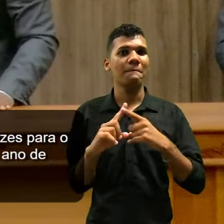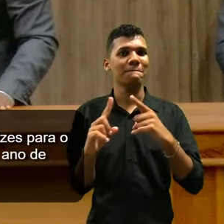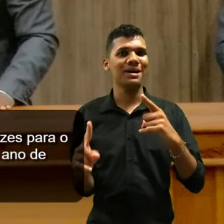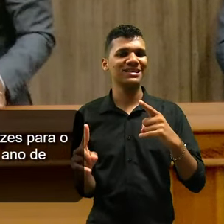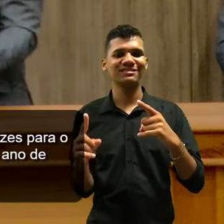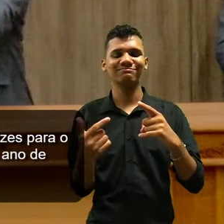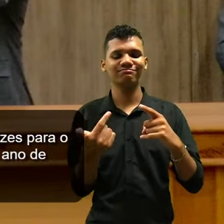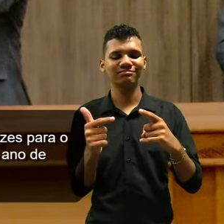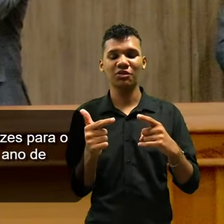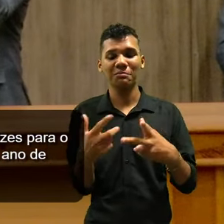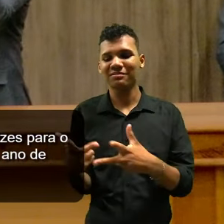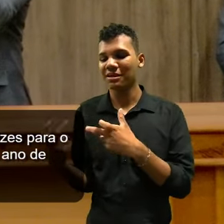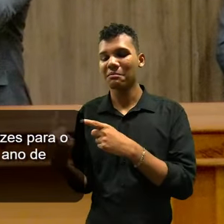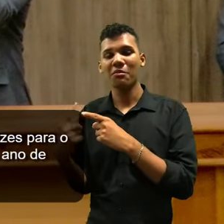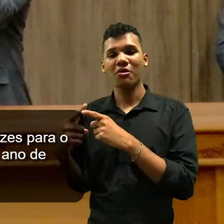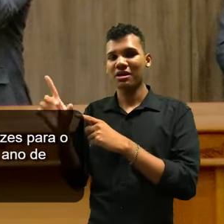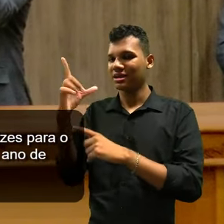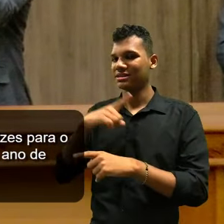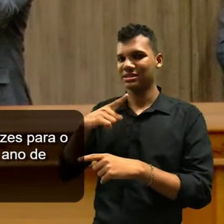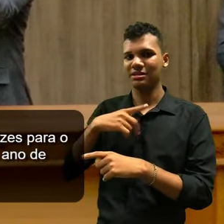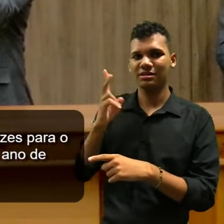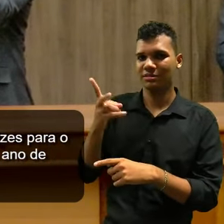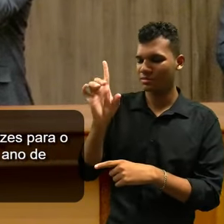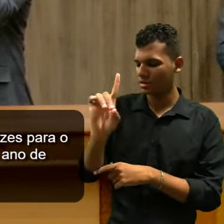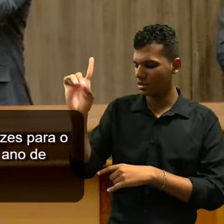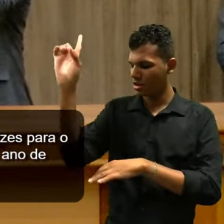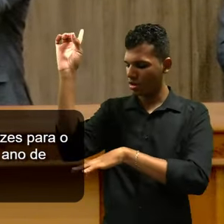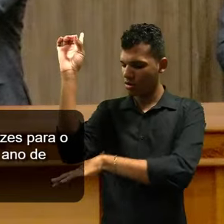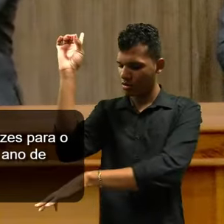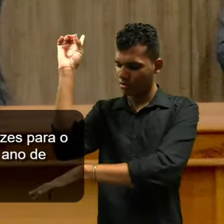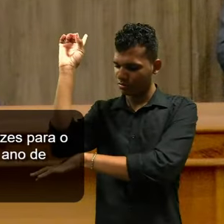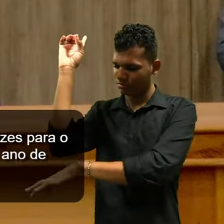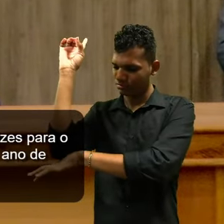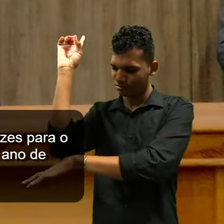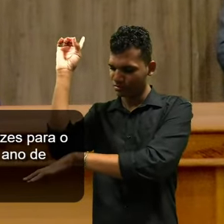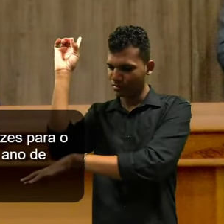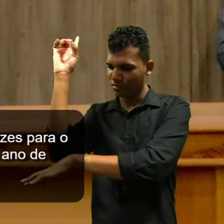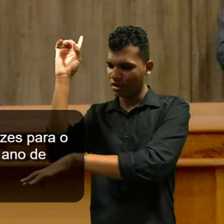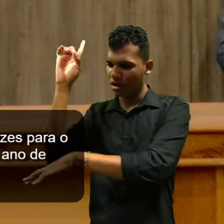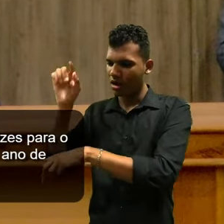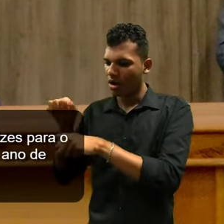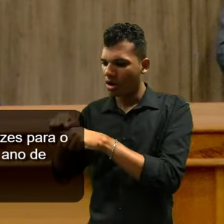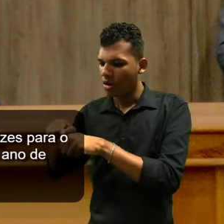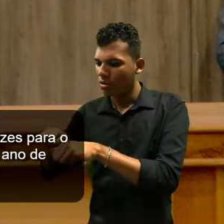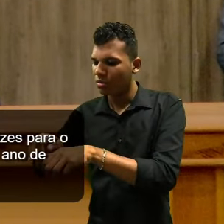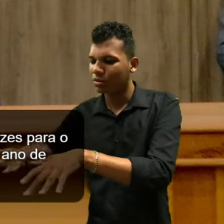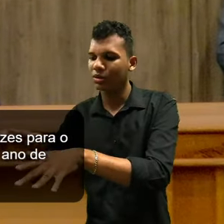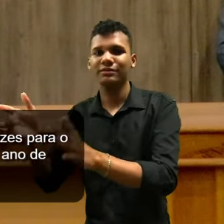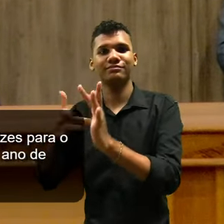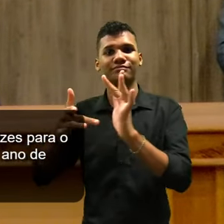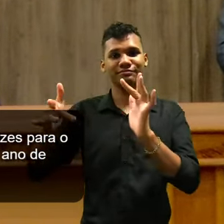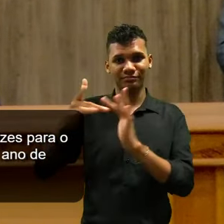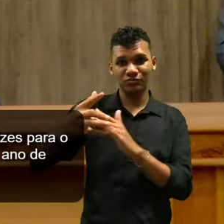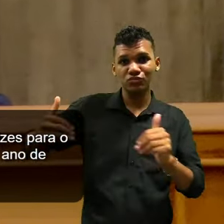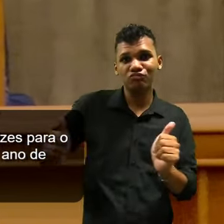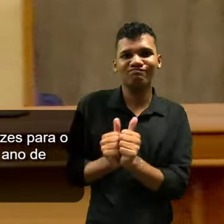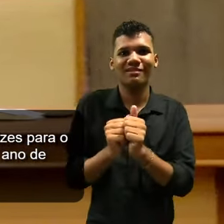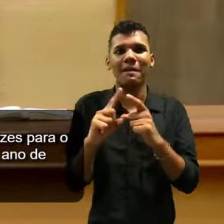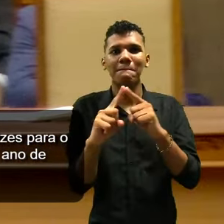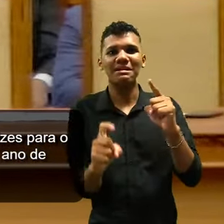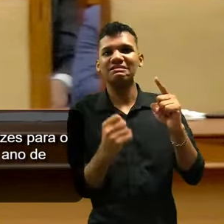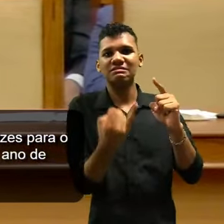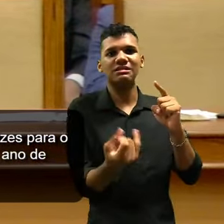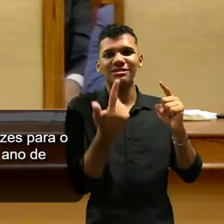verdadeira ele não perde a cor ele não murcha não fica com a boca velia torta Ele é cheio de vida porque tá junto